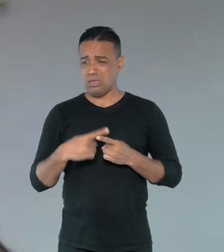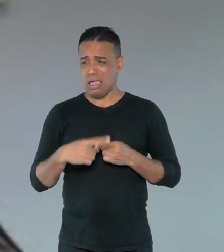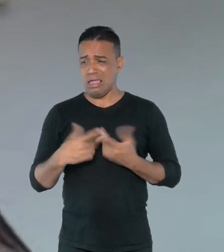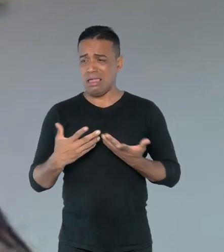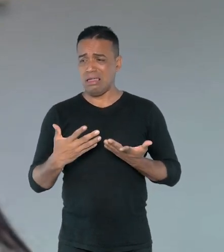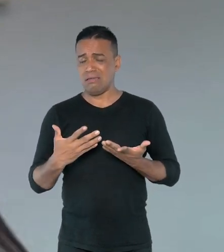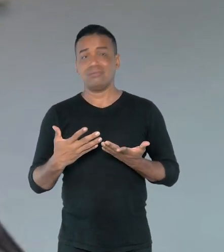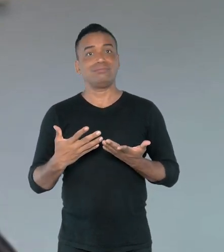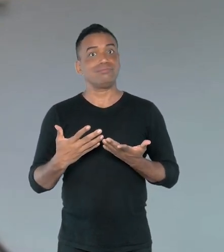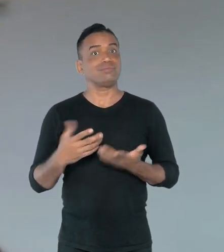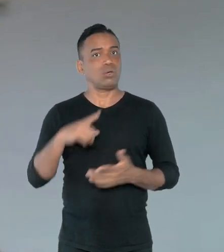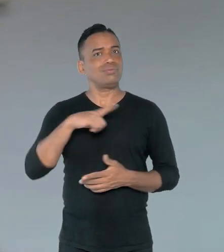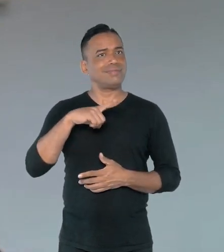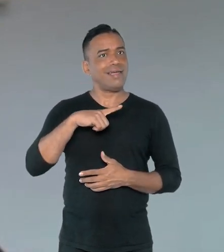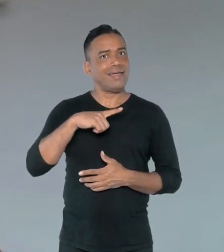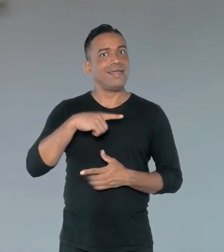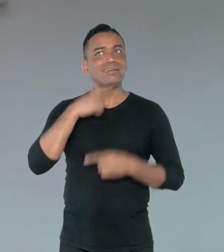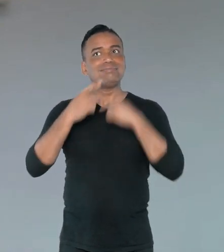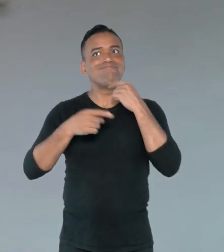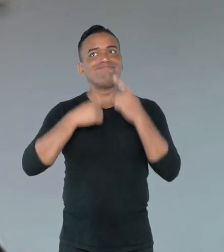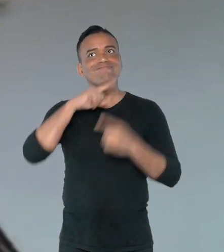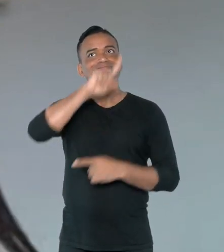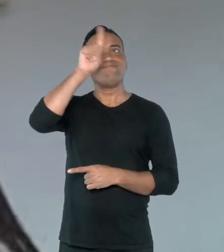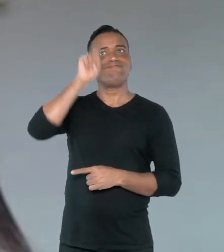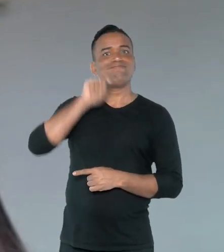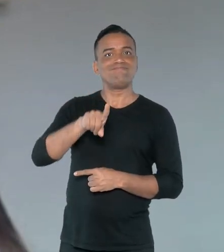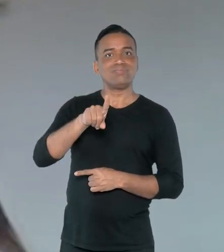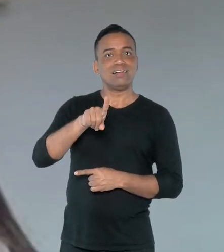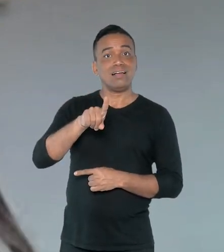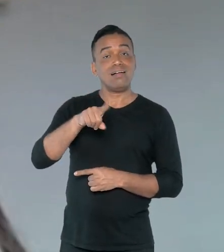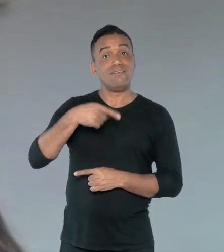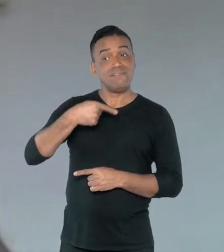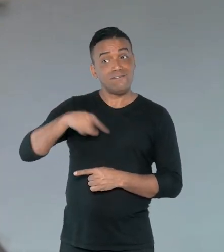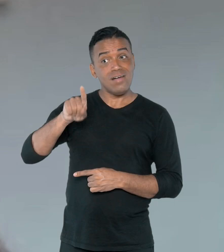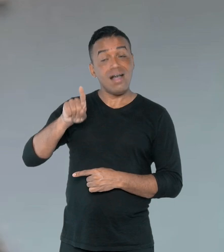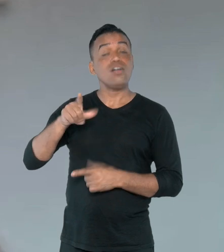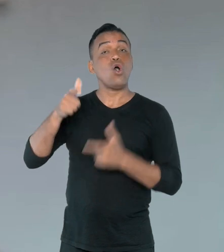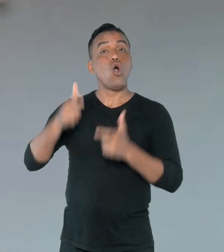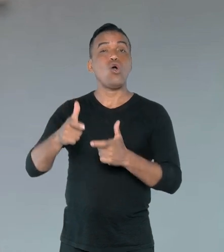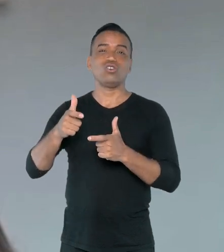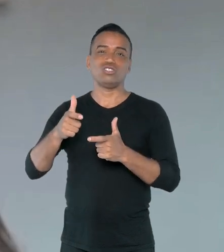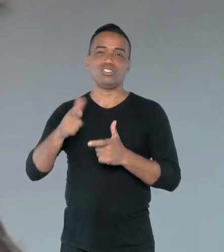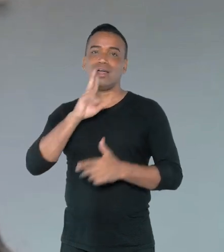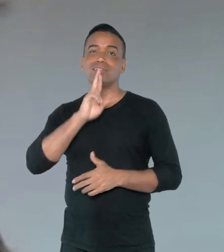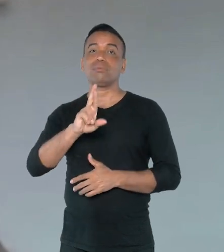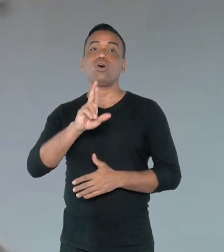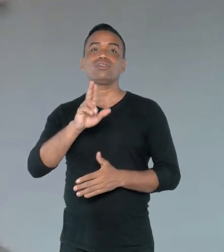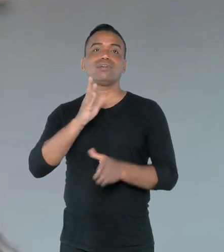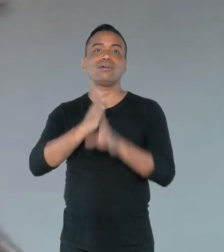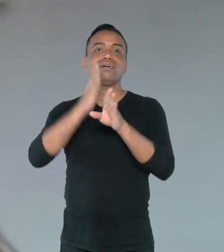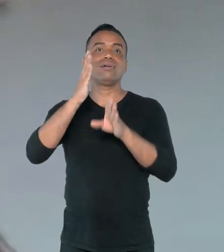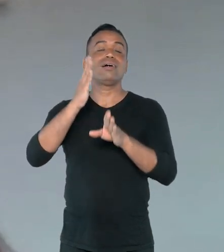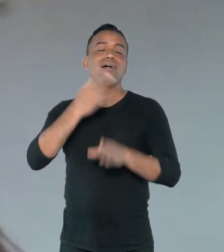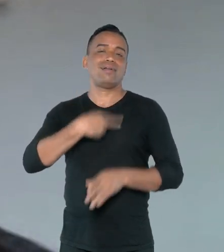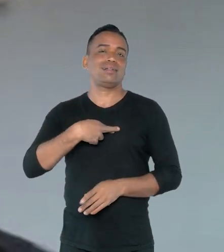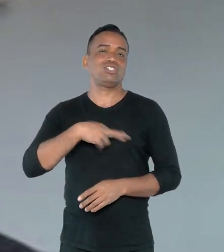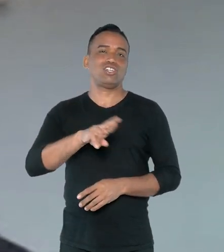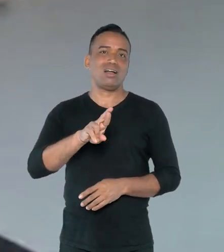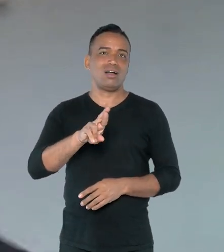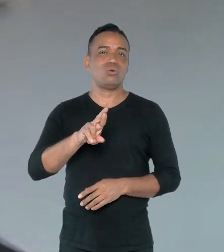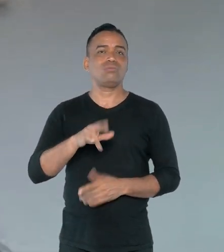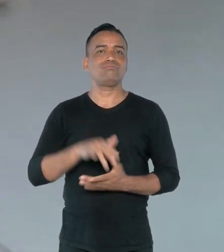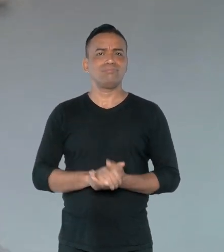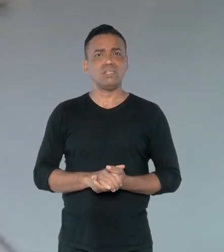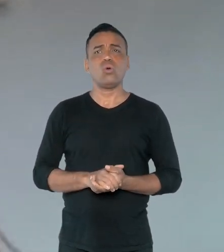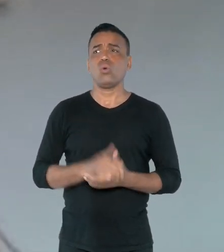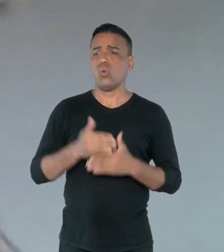E quando a gente tem esses questionamentos, normalmente a gente busca nas religiões, né, respostas, busca entender. A gente começa a